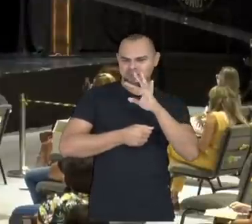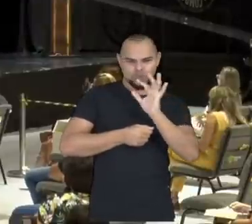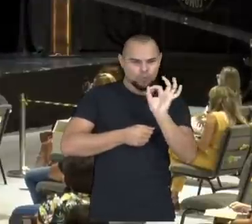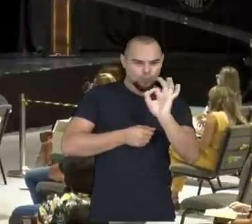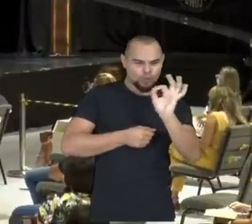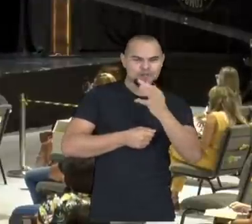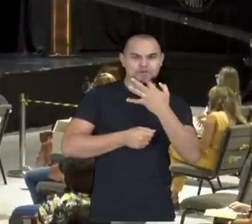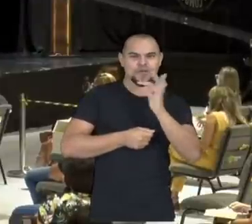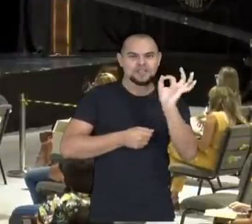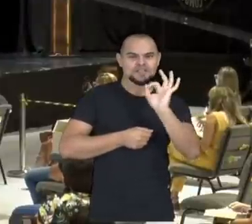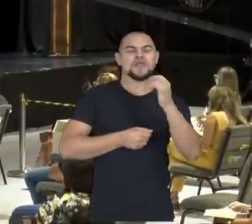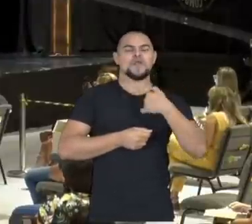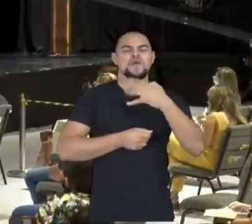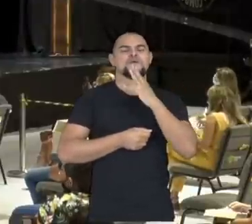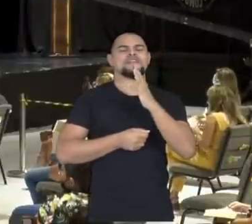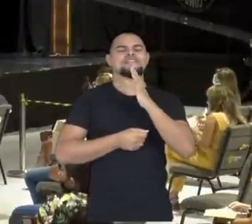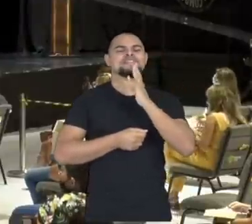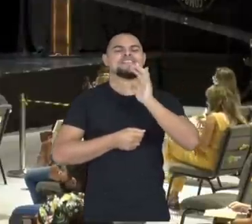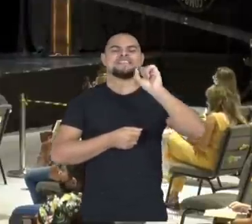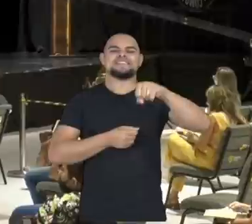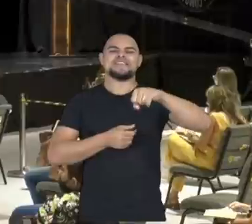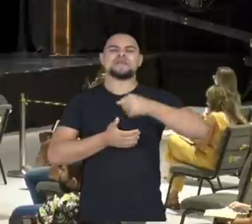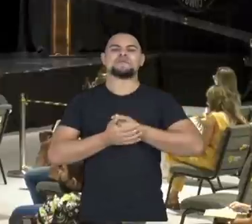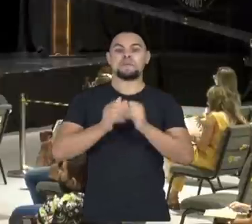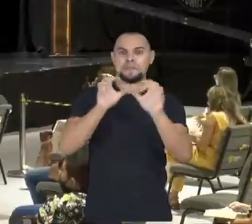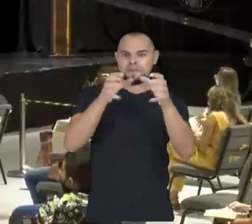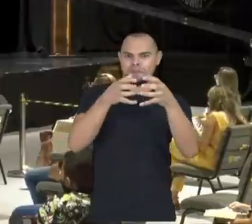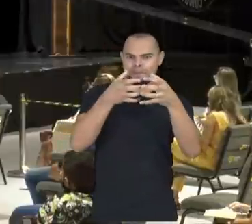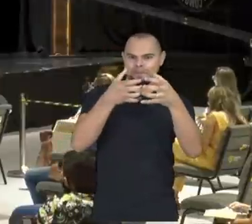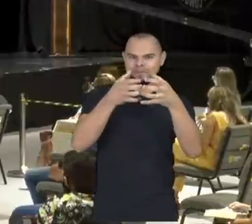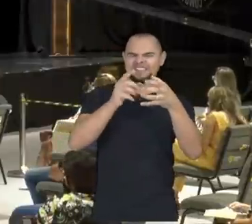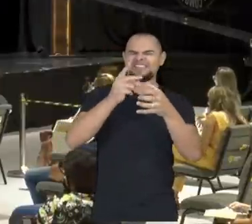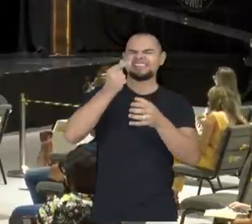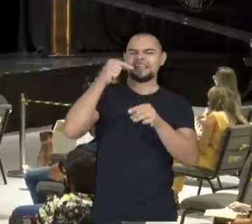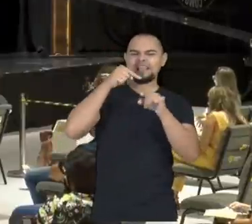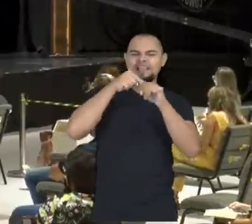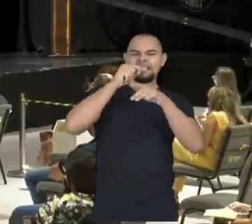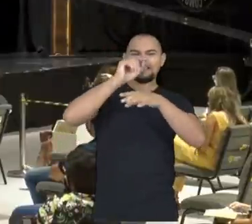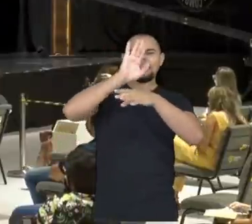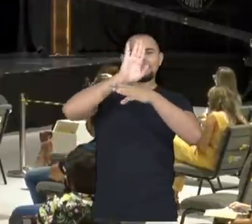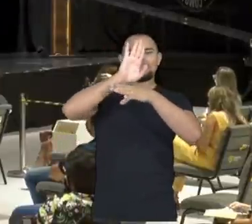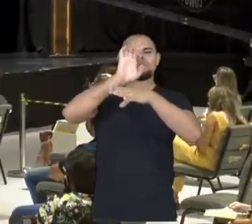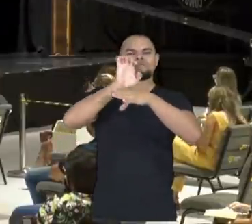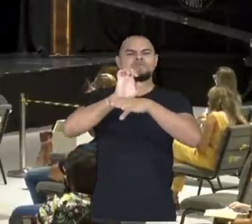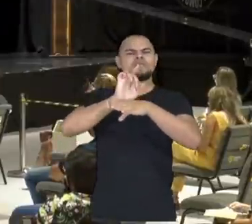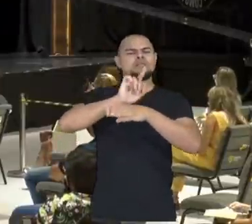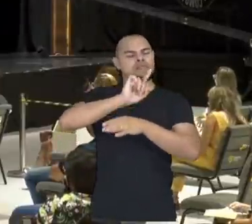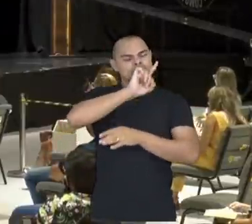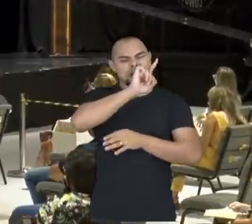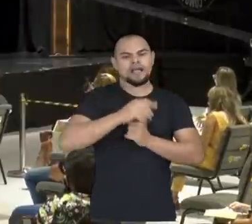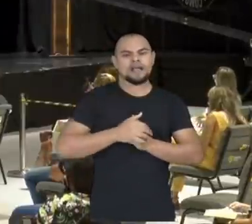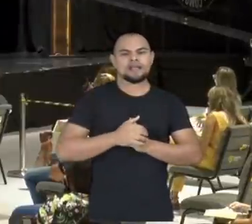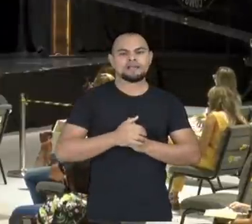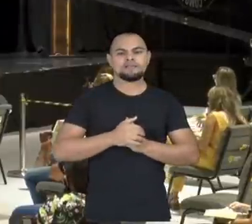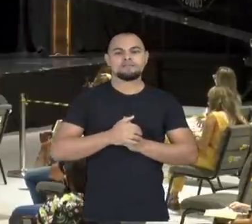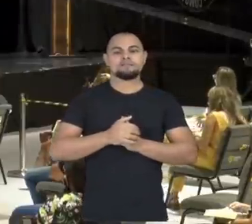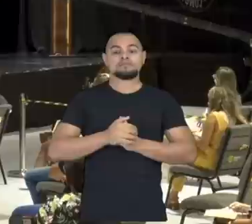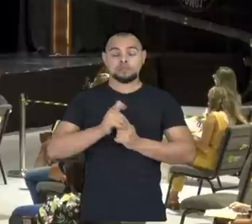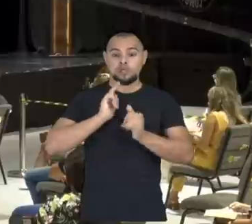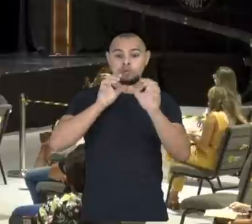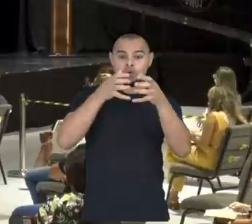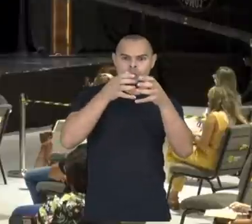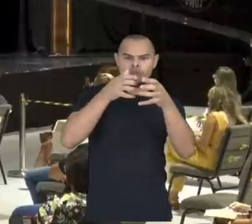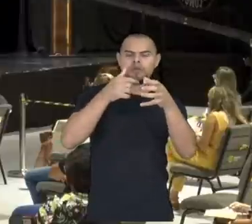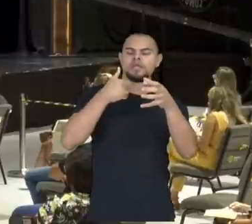Mas eu conhecia. E era de uma turma lá do bairro, dos pais dos meus colegas. Tinha um pai do meu colega que tinha esse clube. E eu